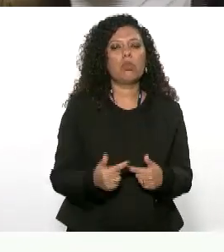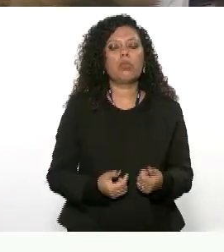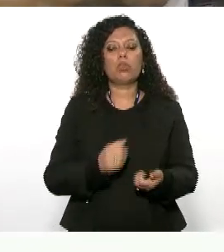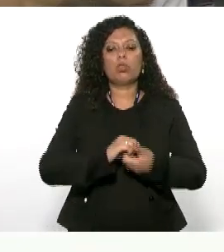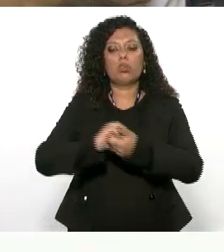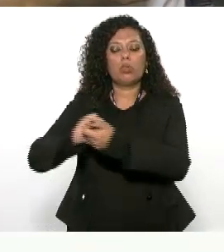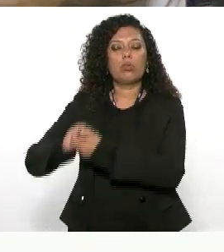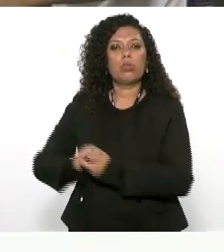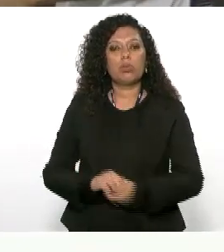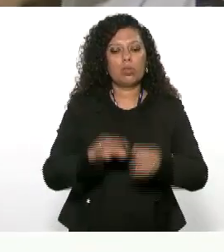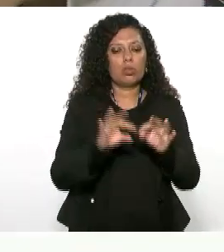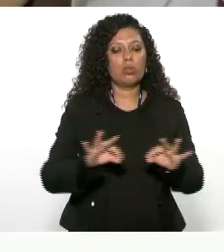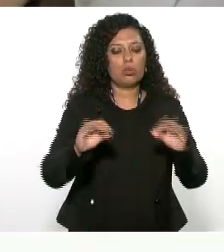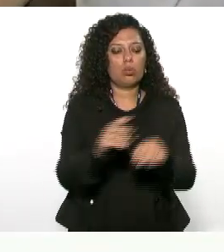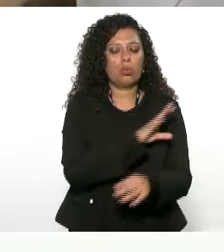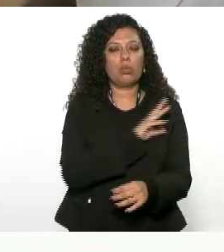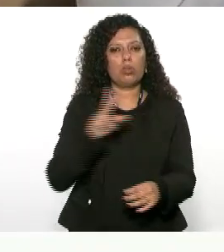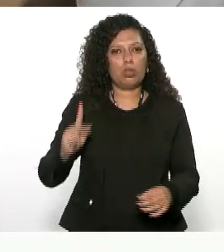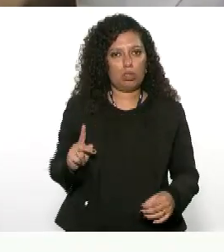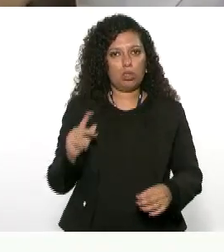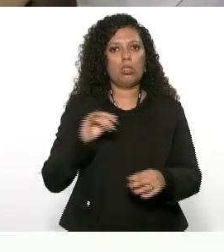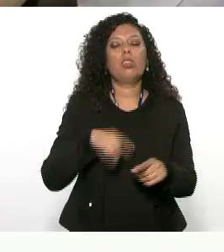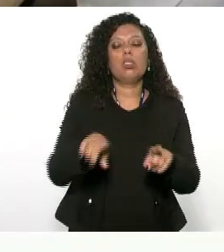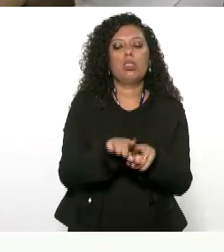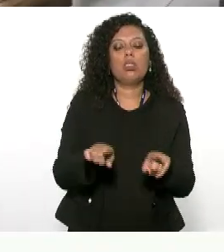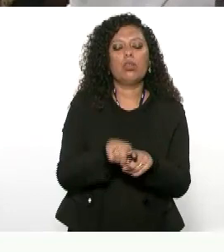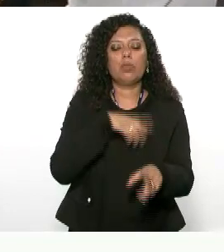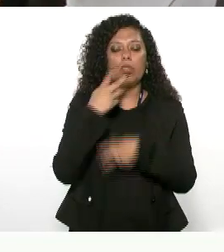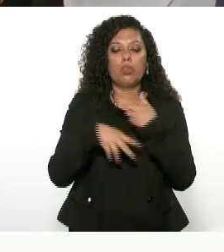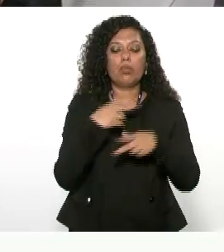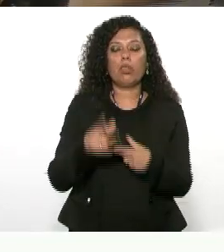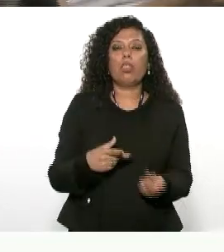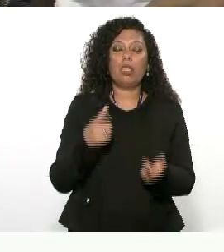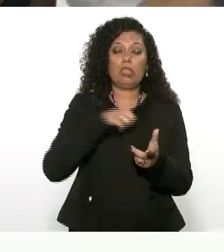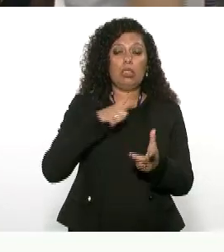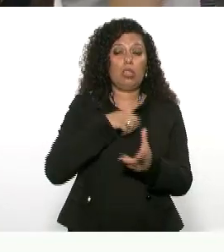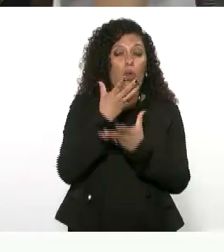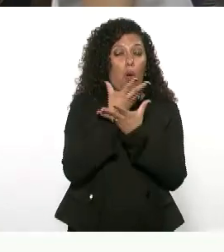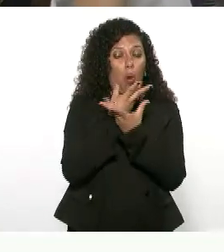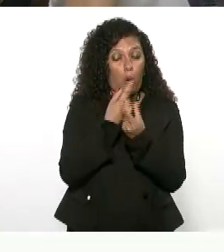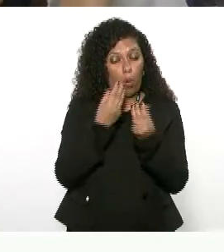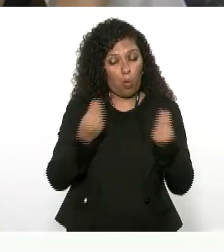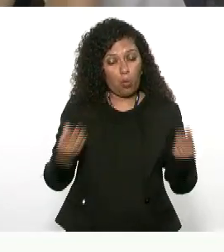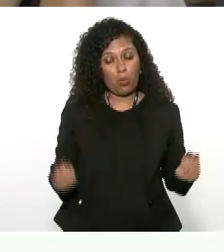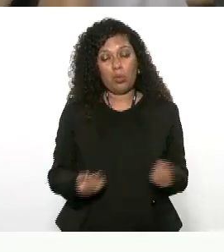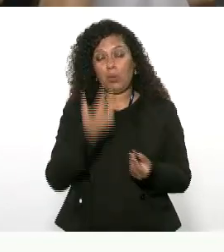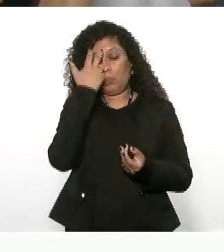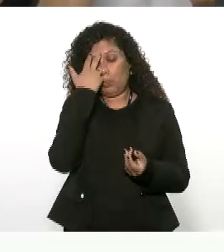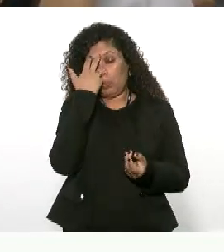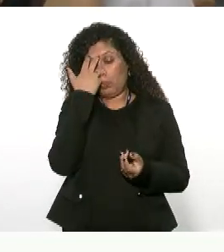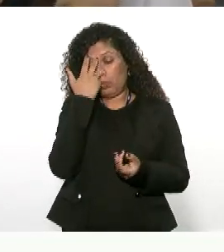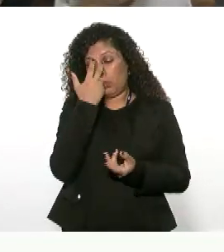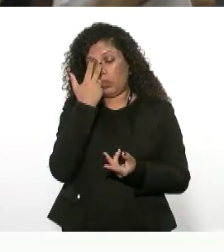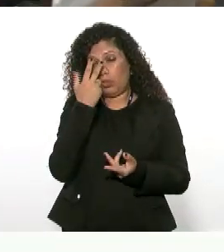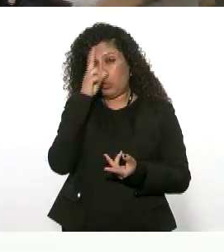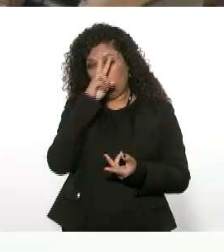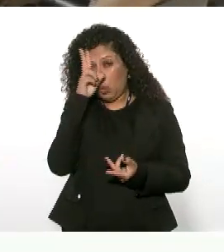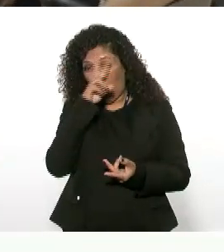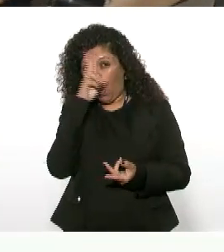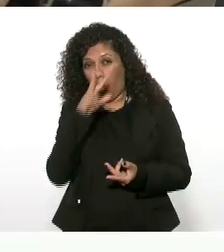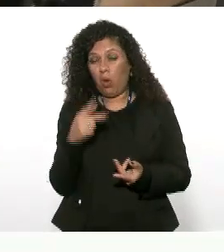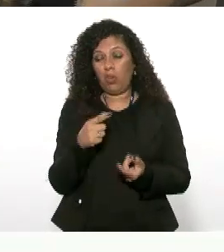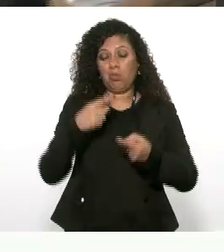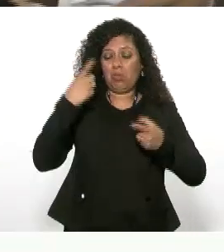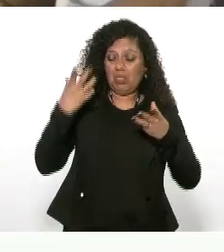cumprimentar todos os integrantes dessa audiência pública e dizer que há muito acúmulo, muita experiência e